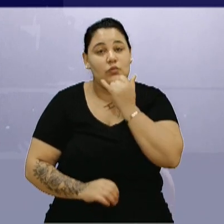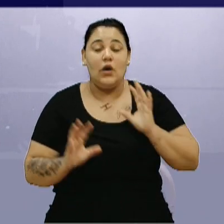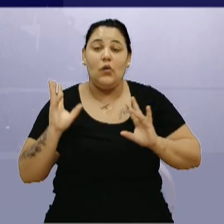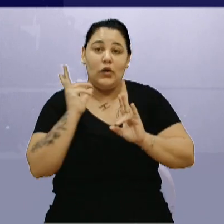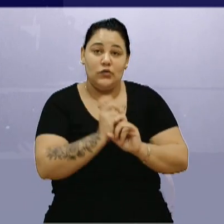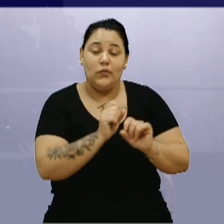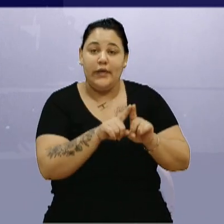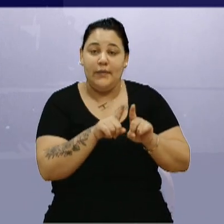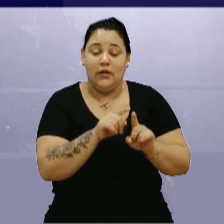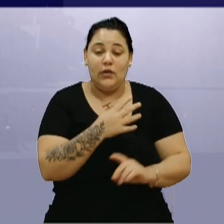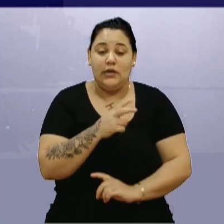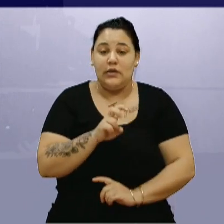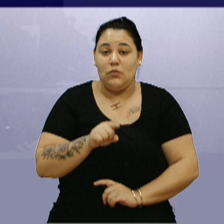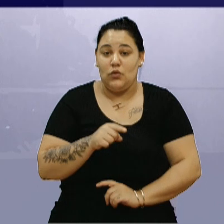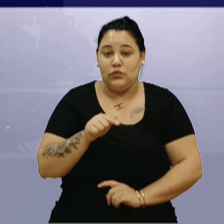45,79%.